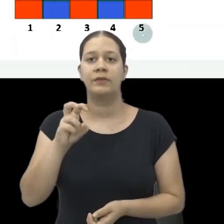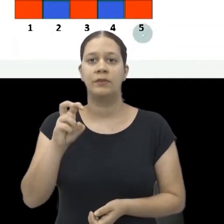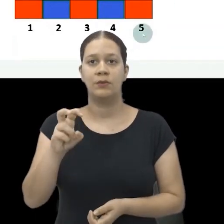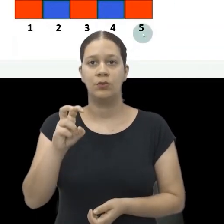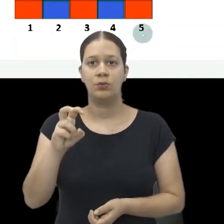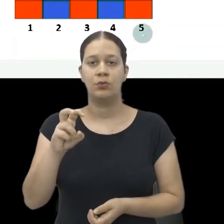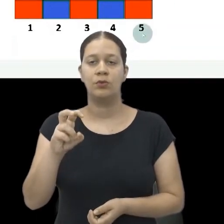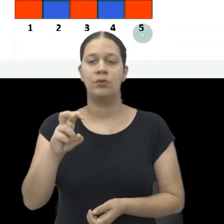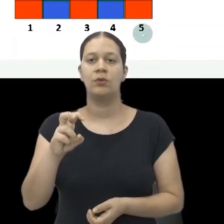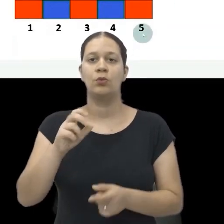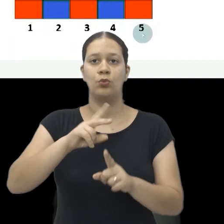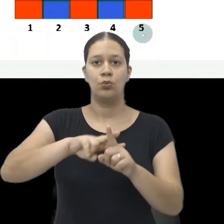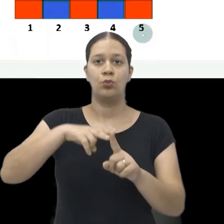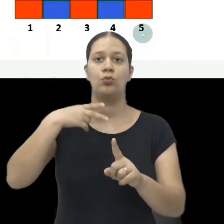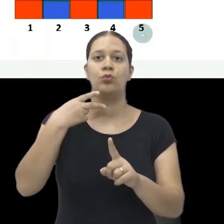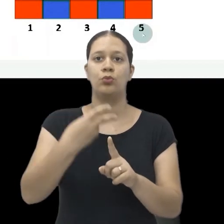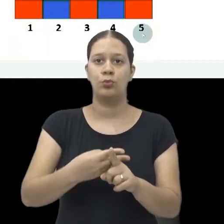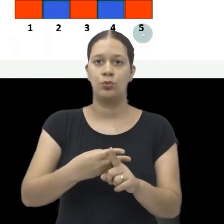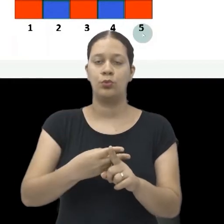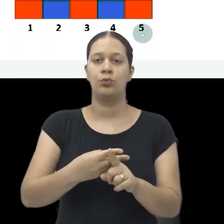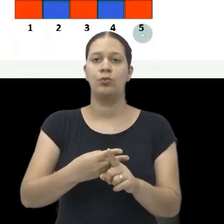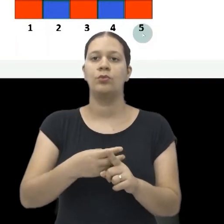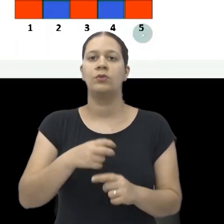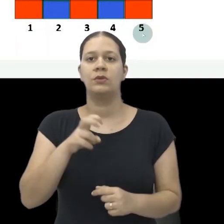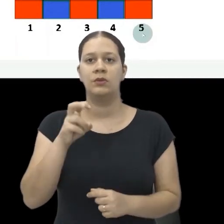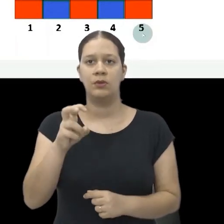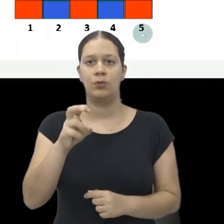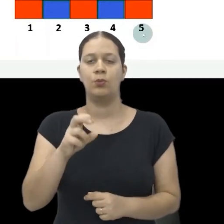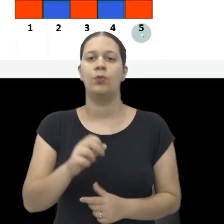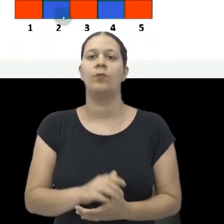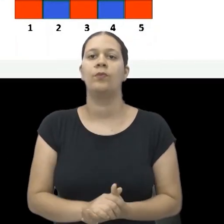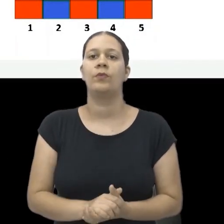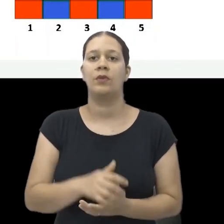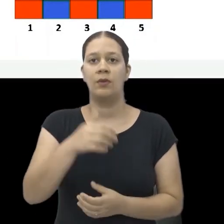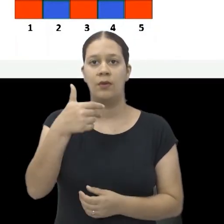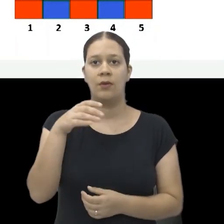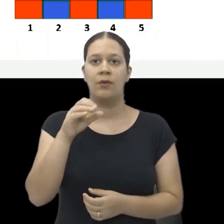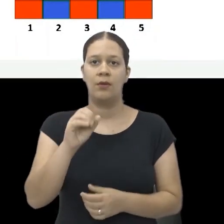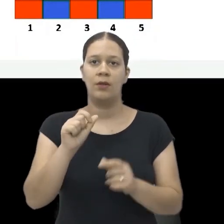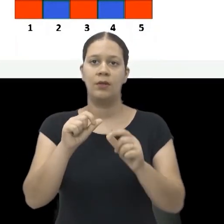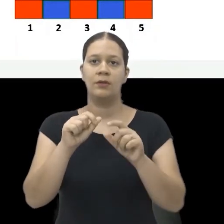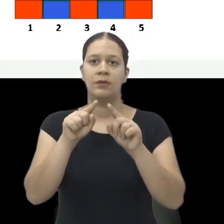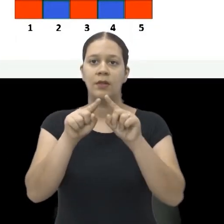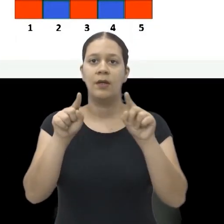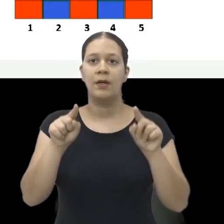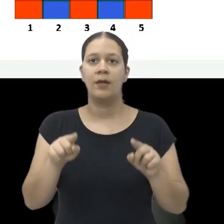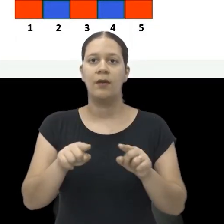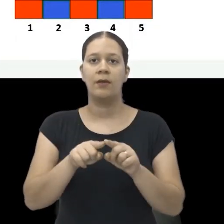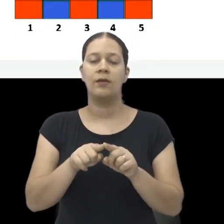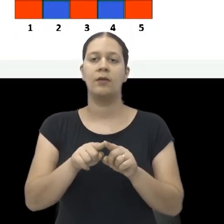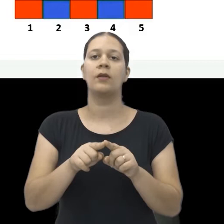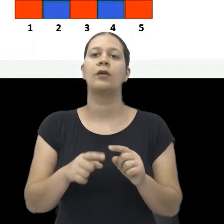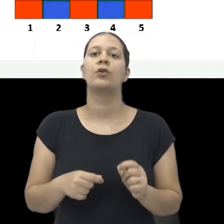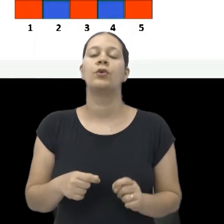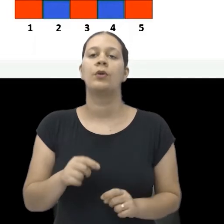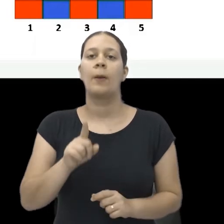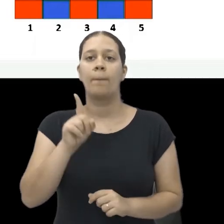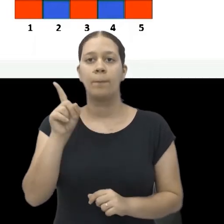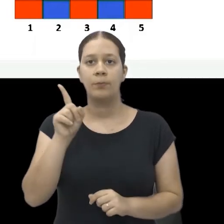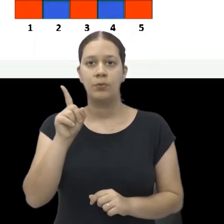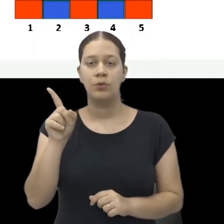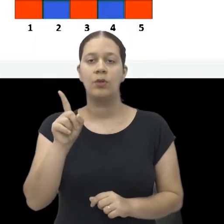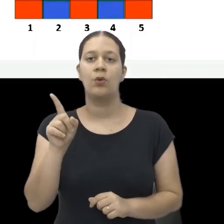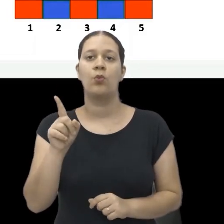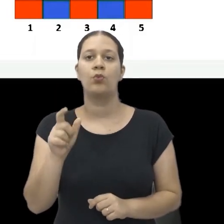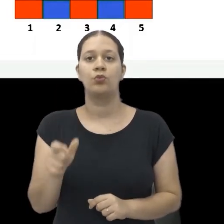coluna 5, eu vou ter o dobro de 5. 10 retângulos. Já que aqui ele pede na coluna